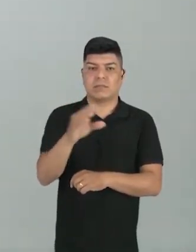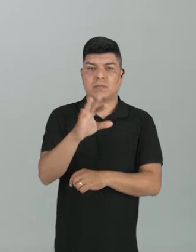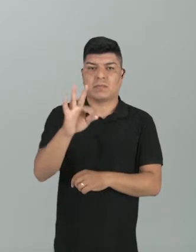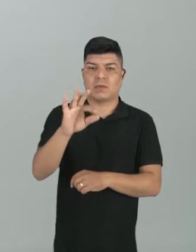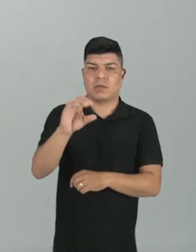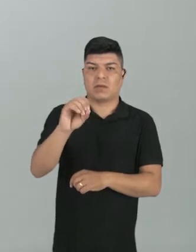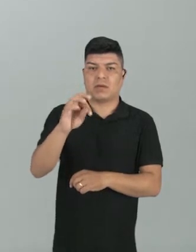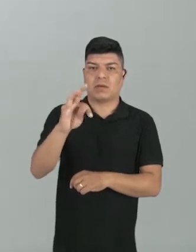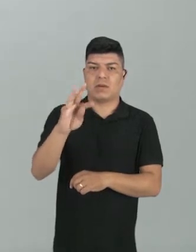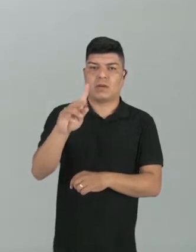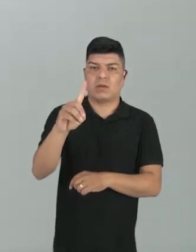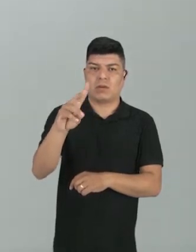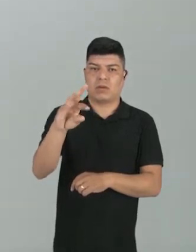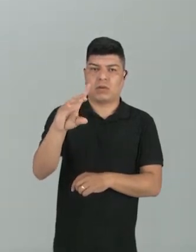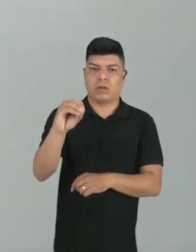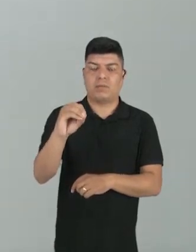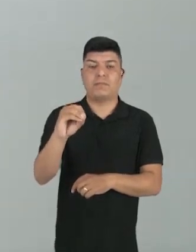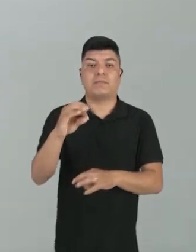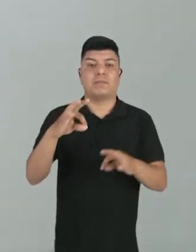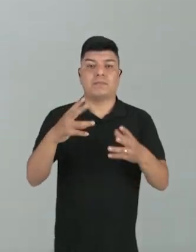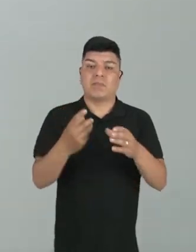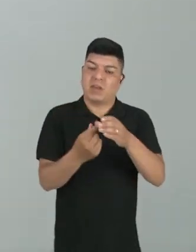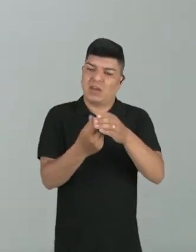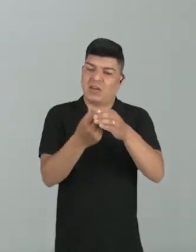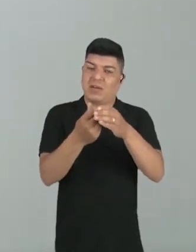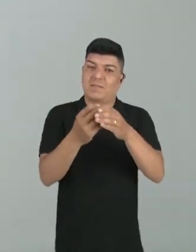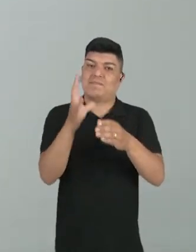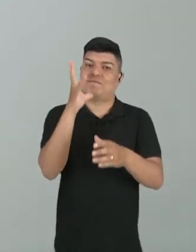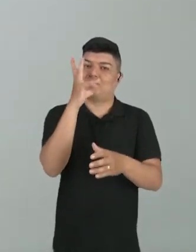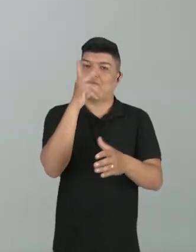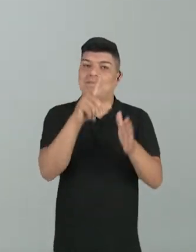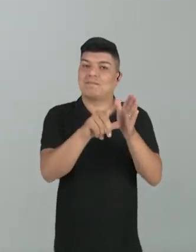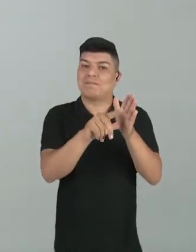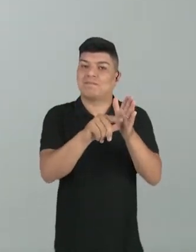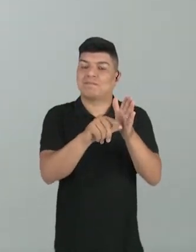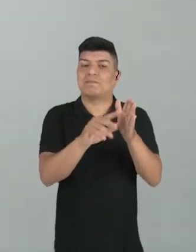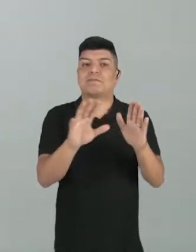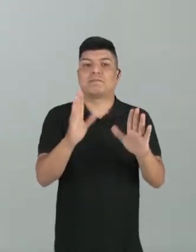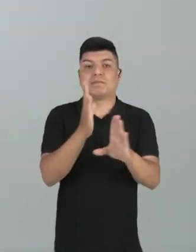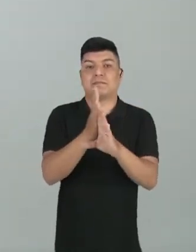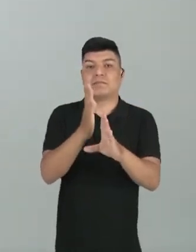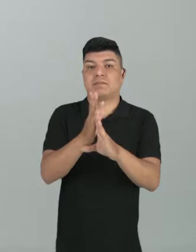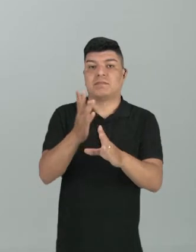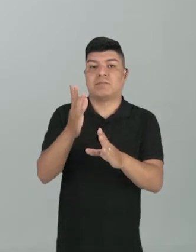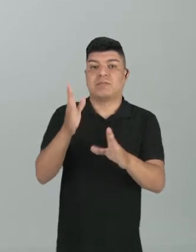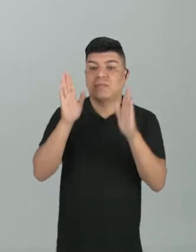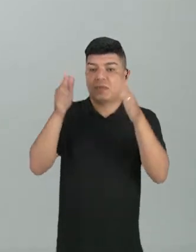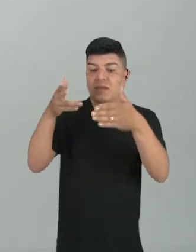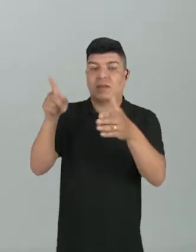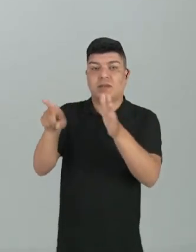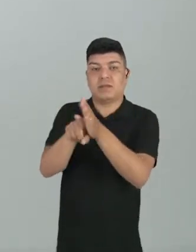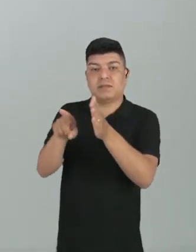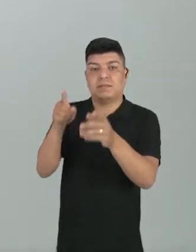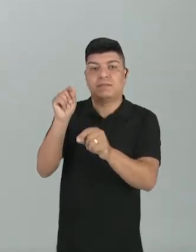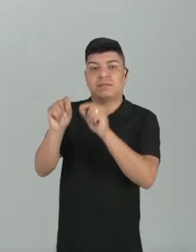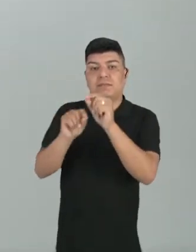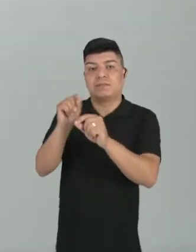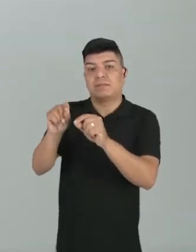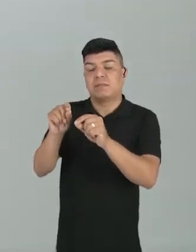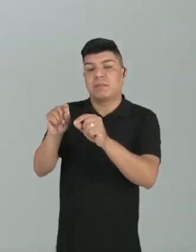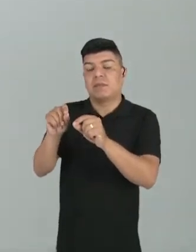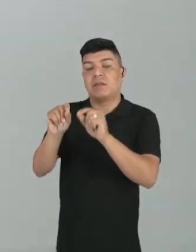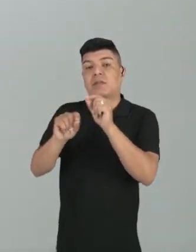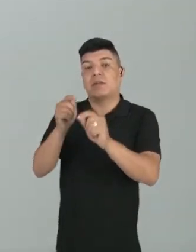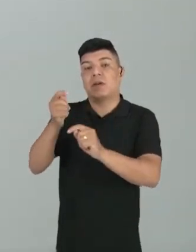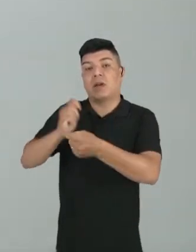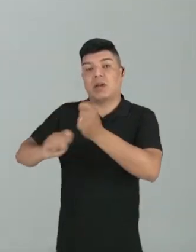o capitalismo tardio todas as vezes que se reporta a economia brasileira. Porque nós sabemos que, na